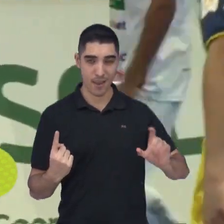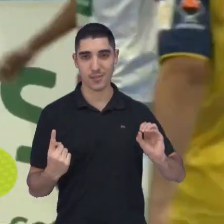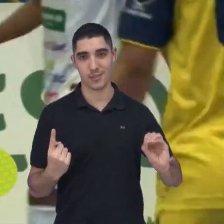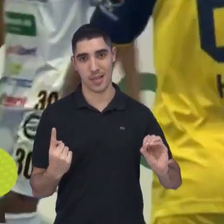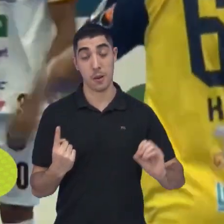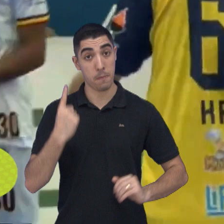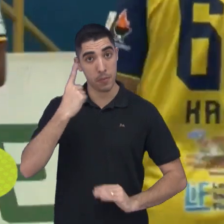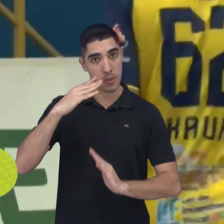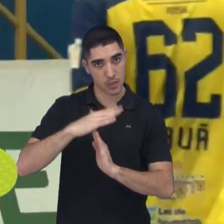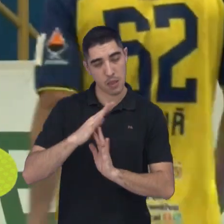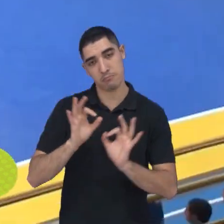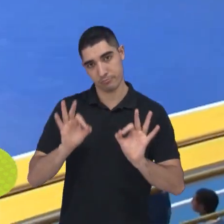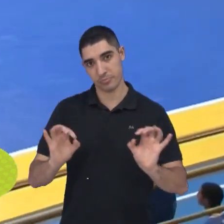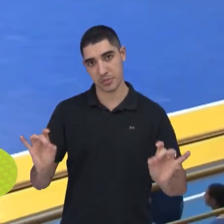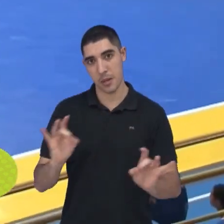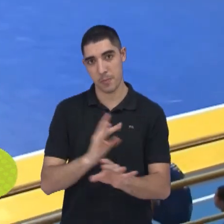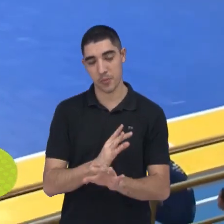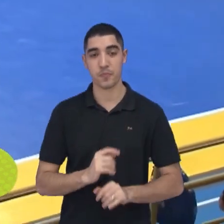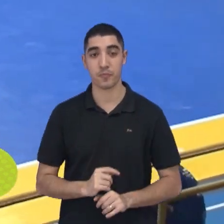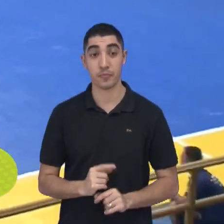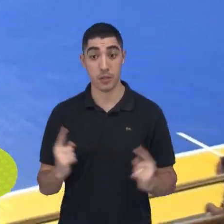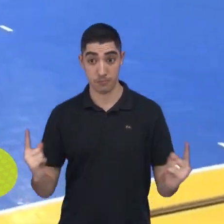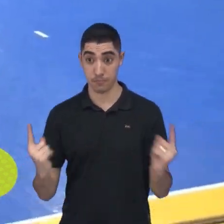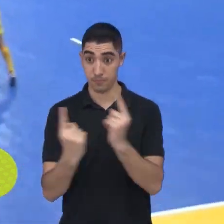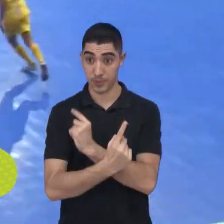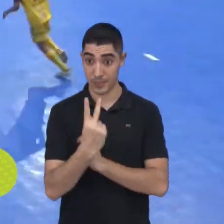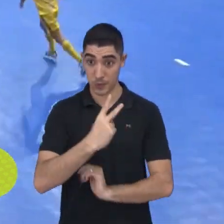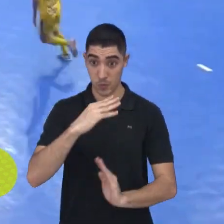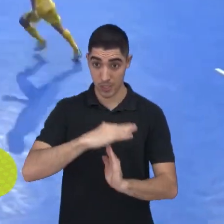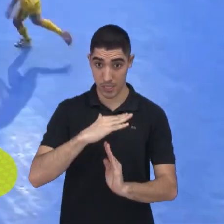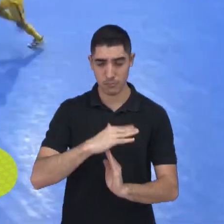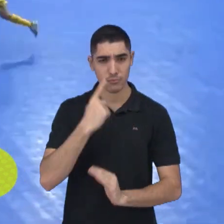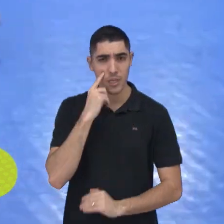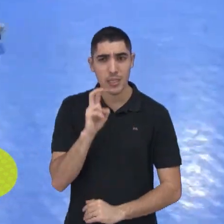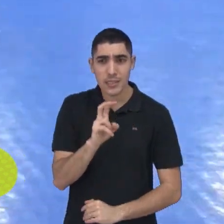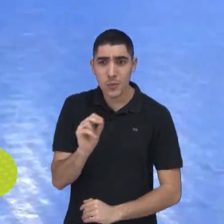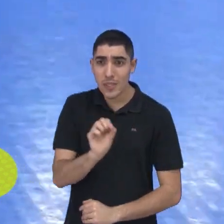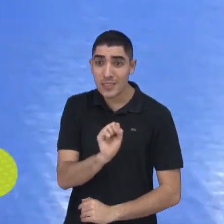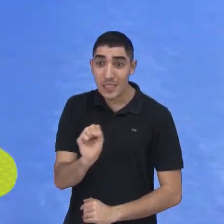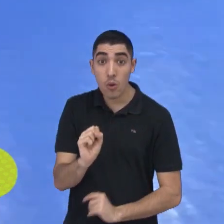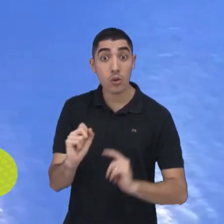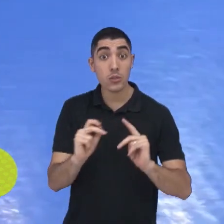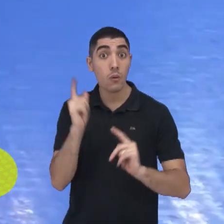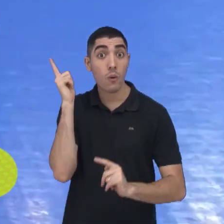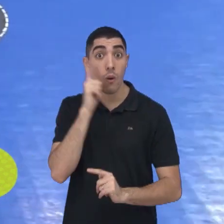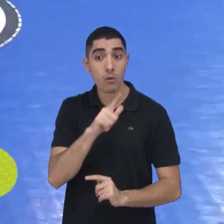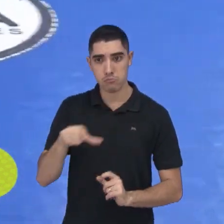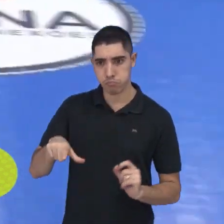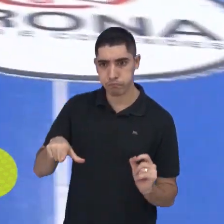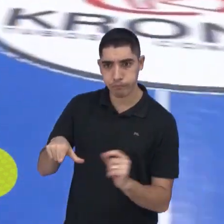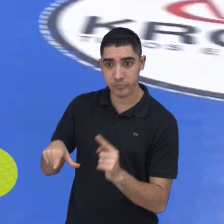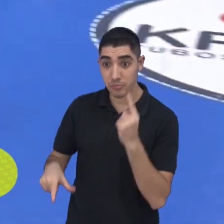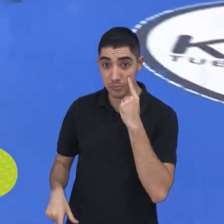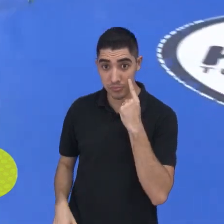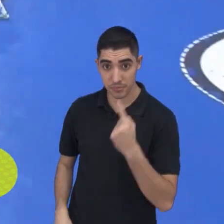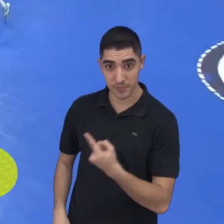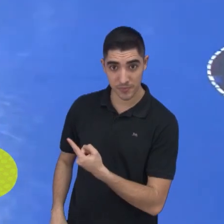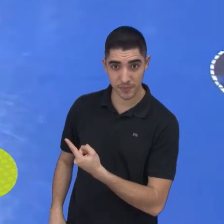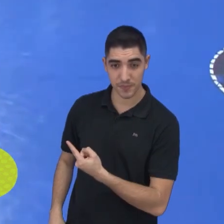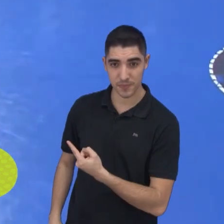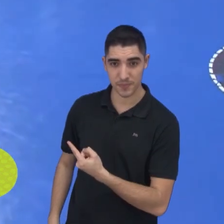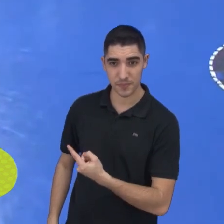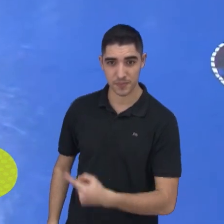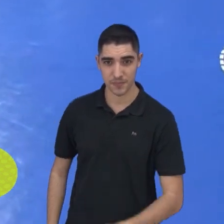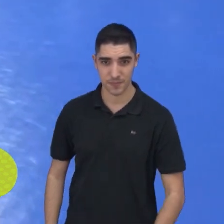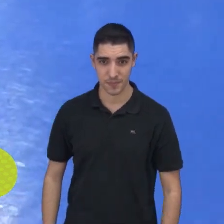placar do primeiro tempo. Na segunda etapa, logo com 50 segundos, o São José fez mais um. Pela direita, Zup recebeu,